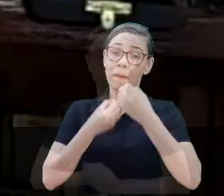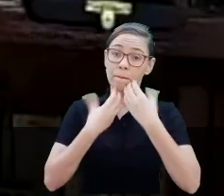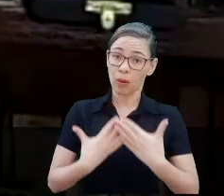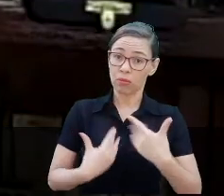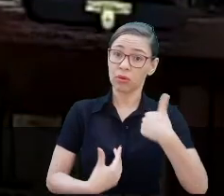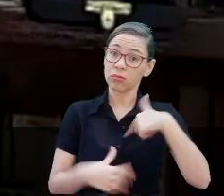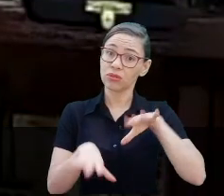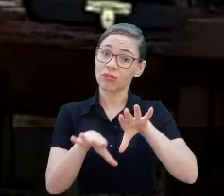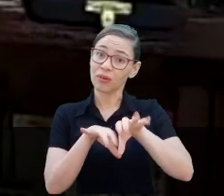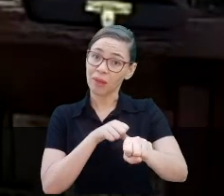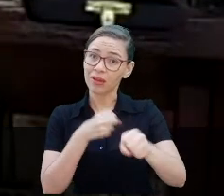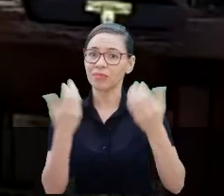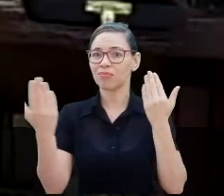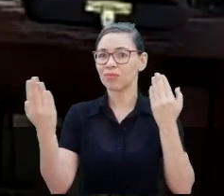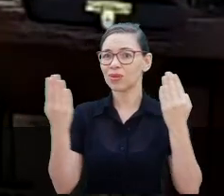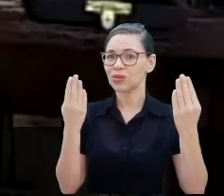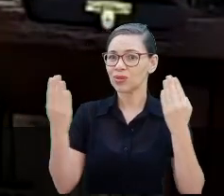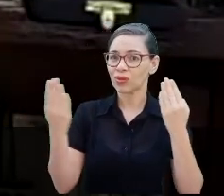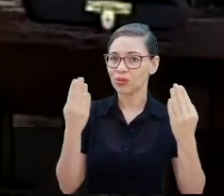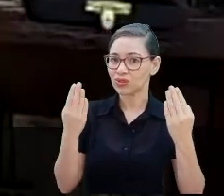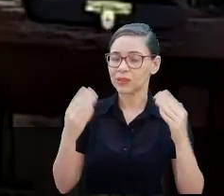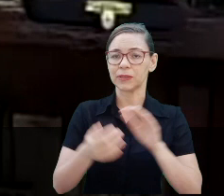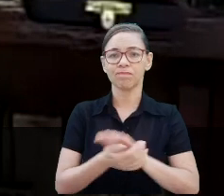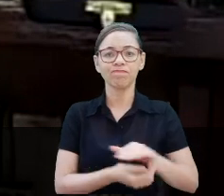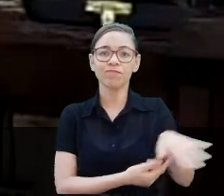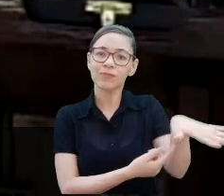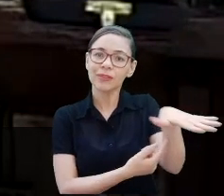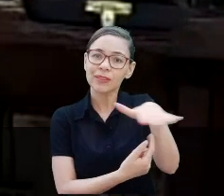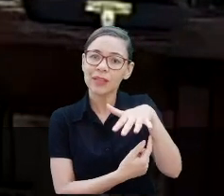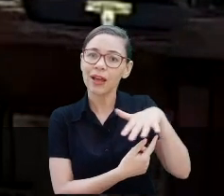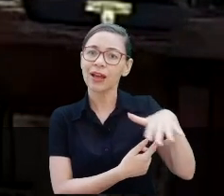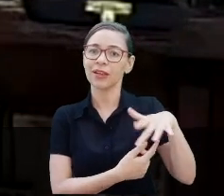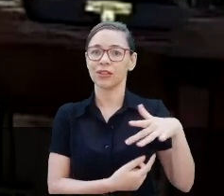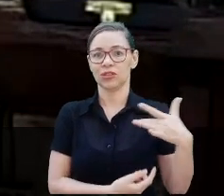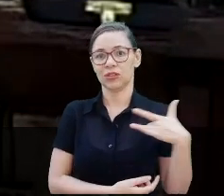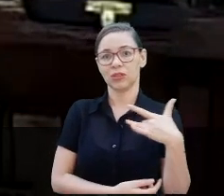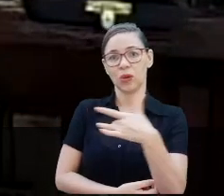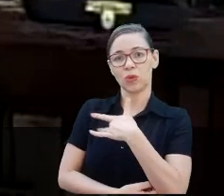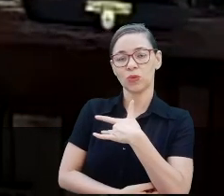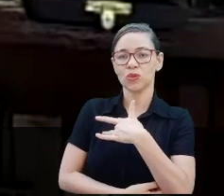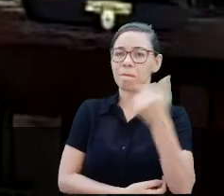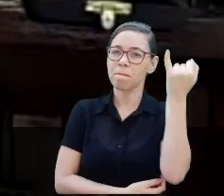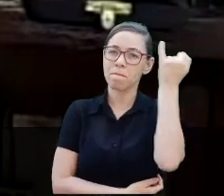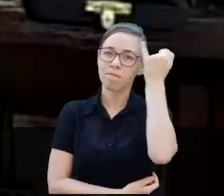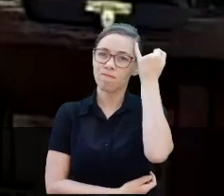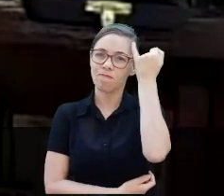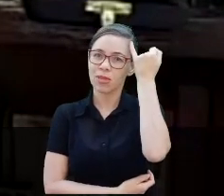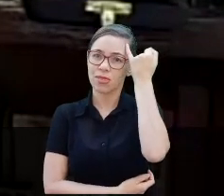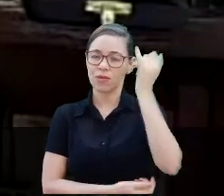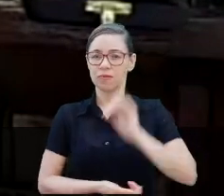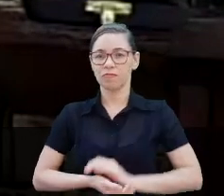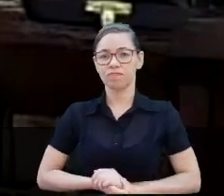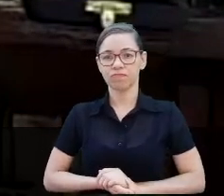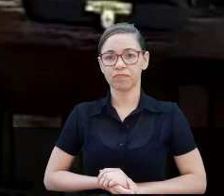autodeterminação. Como psicóloga, nós temos muita proximidade com o tema da saúde mental, mas quanto